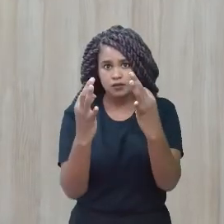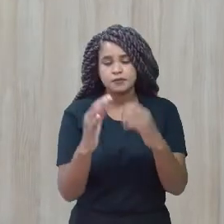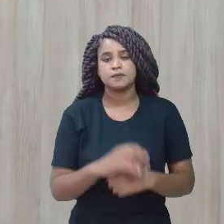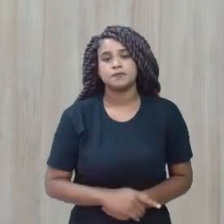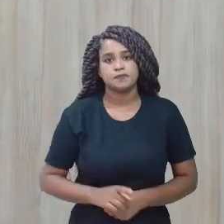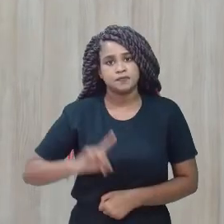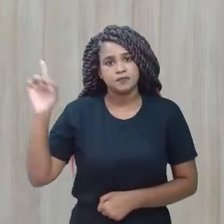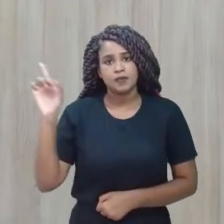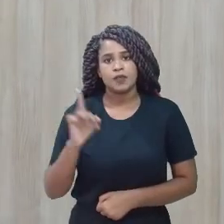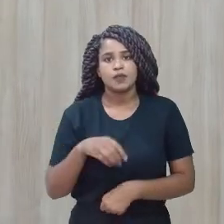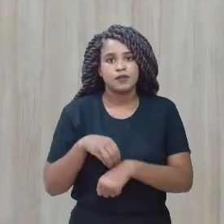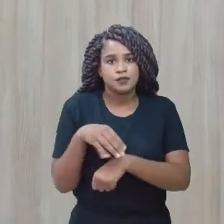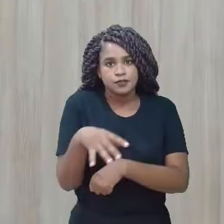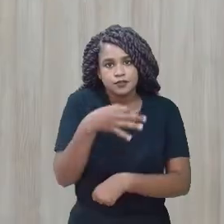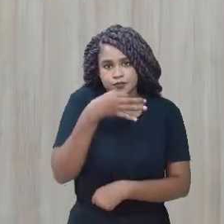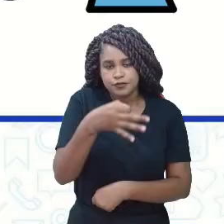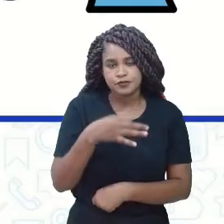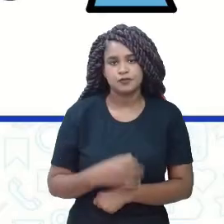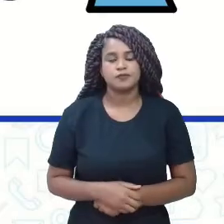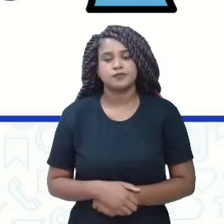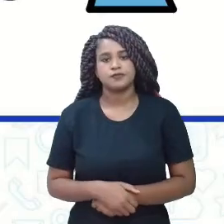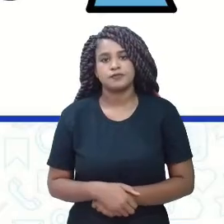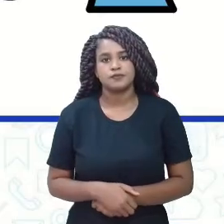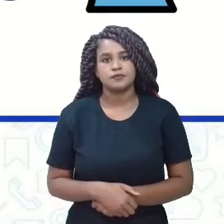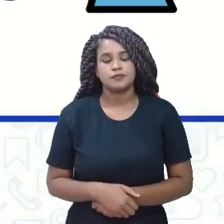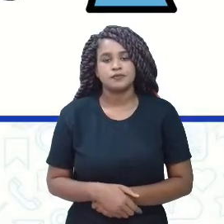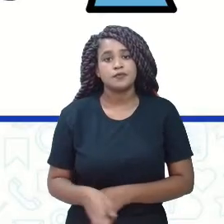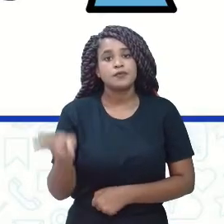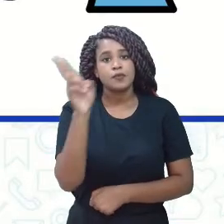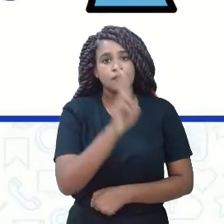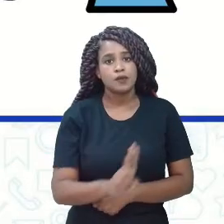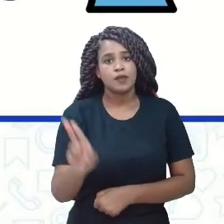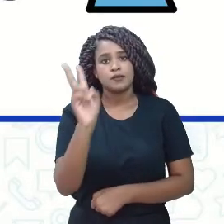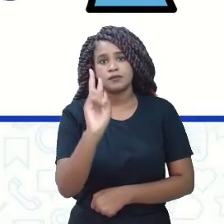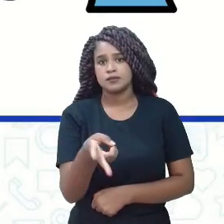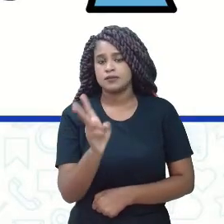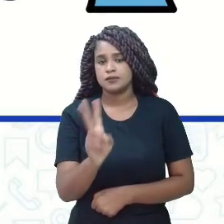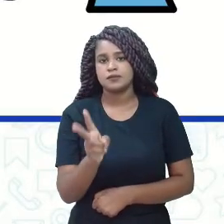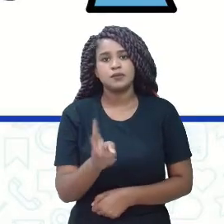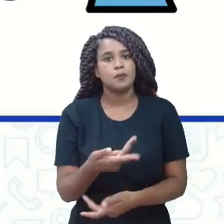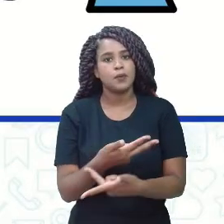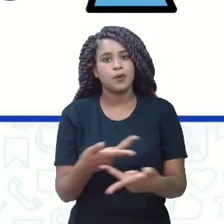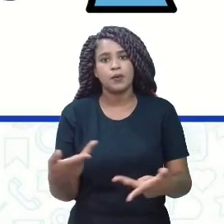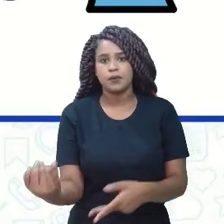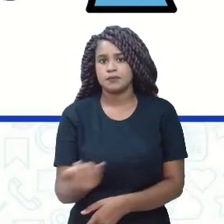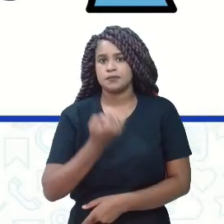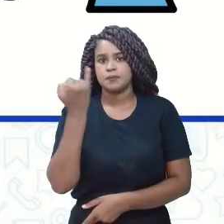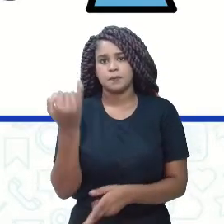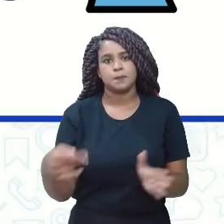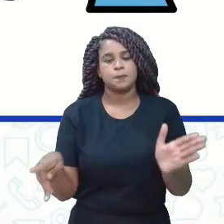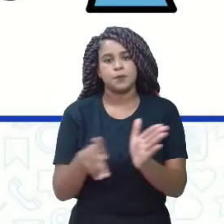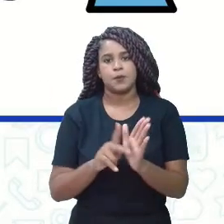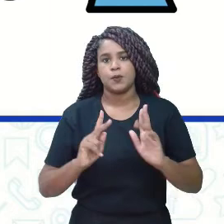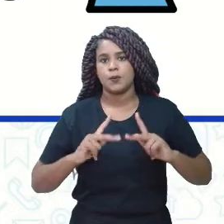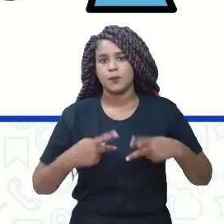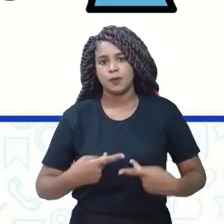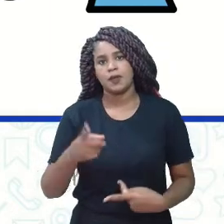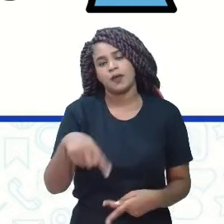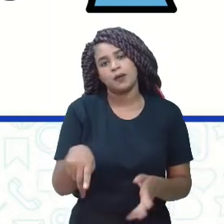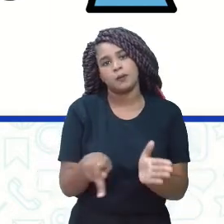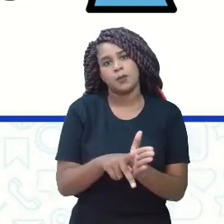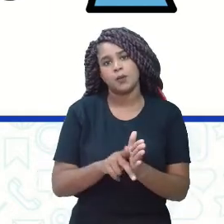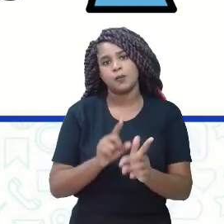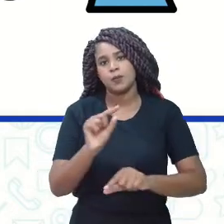liga nessas dicas aí. Utilizadas em atividades essenciais ao ser humano, a gente sabe que é um recurso que